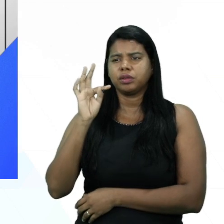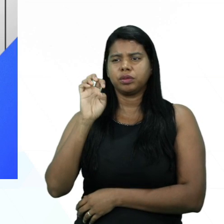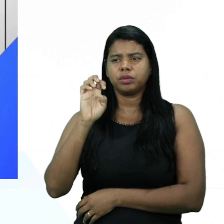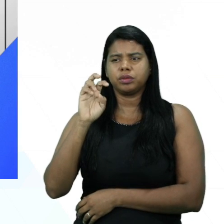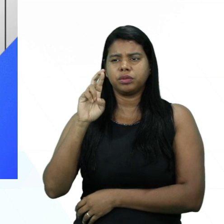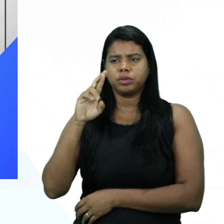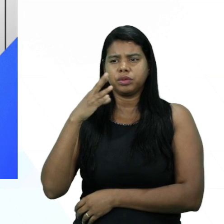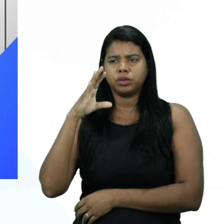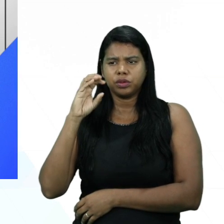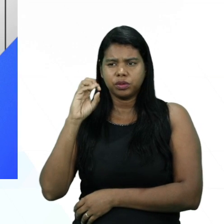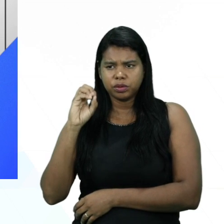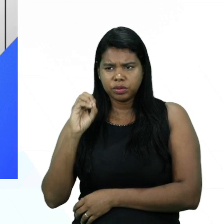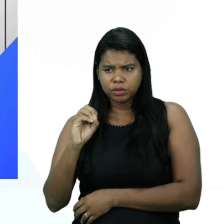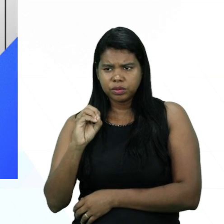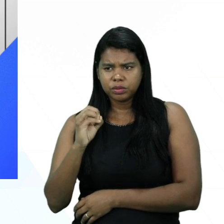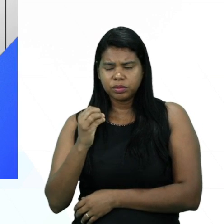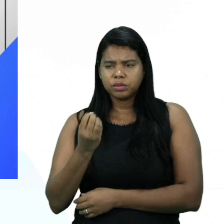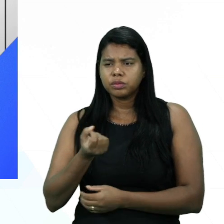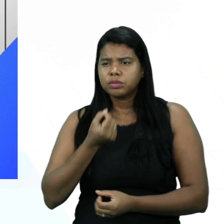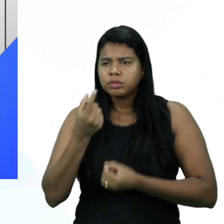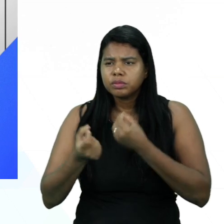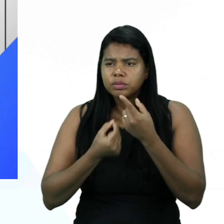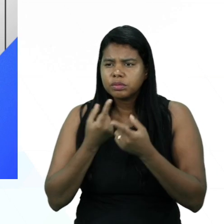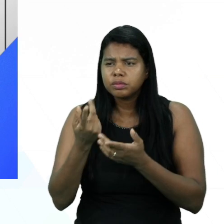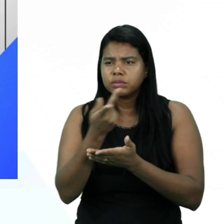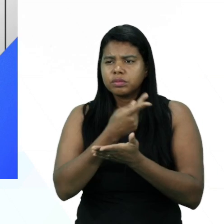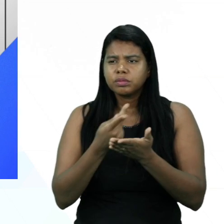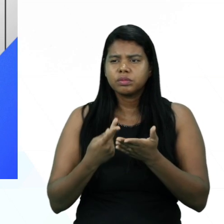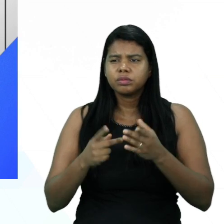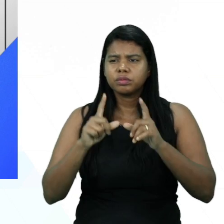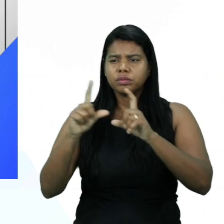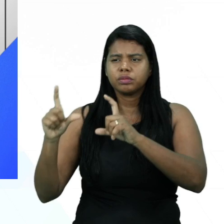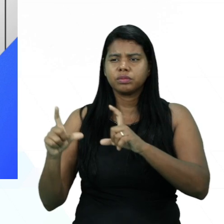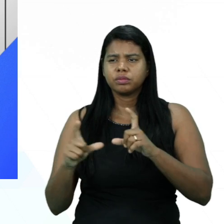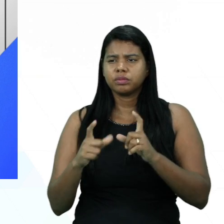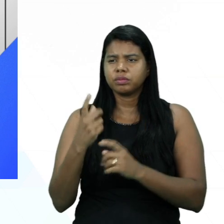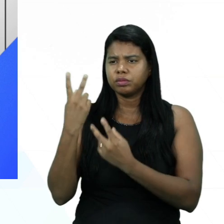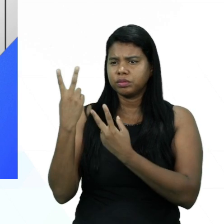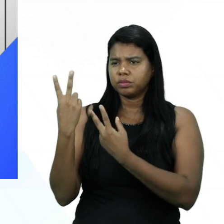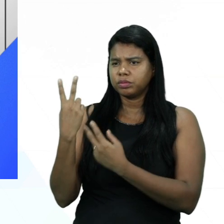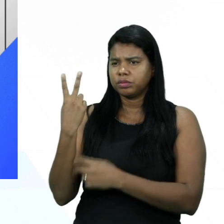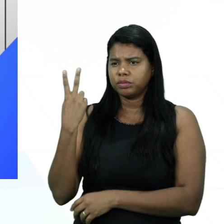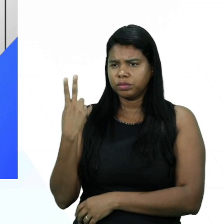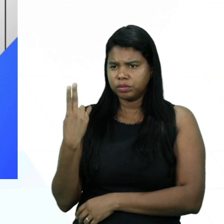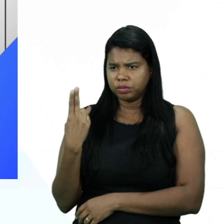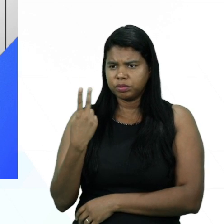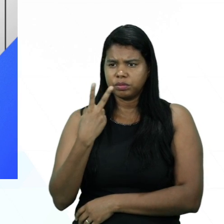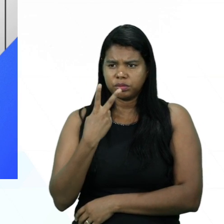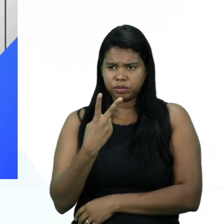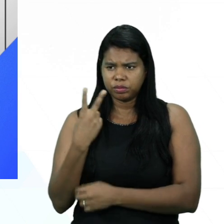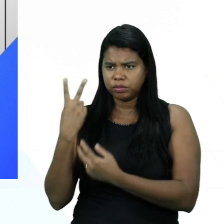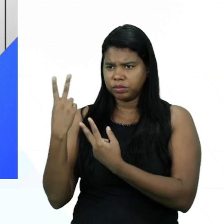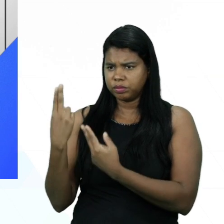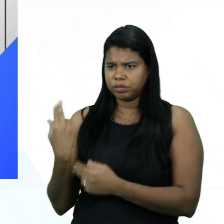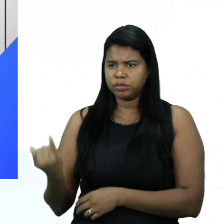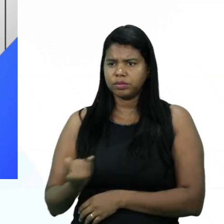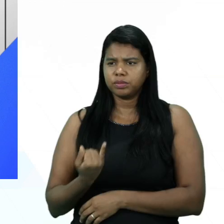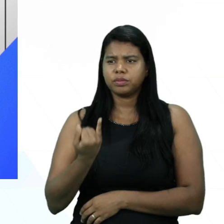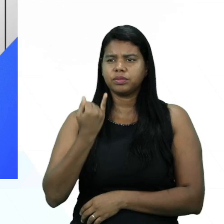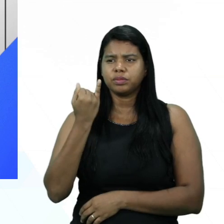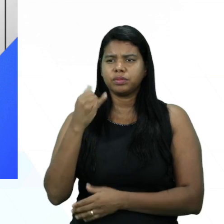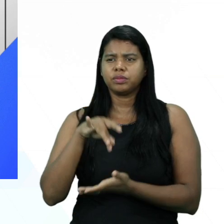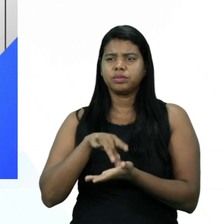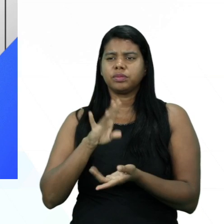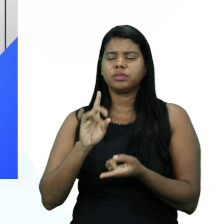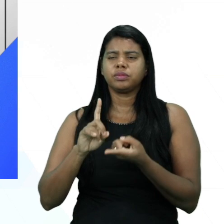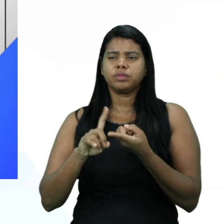de composição que sugere dividir a imagem em 3 partes iguais e posicionar os elementos importantes nas linhas ou